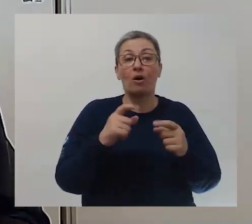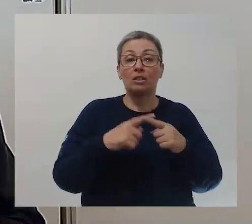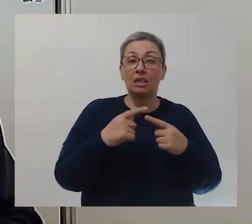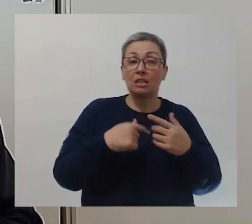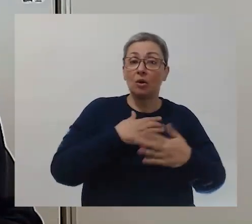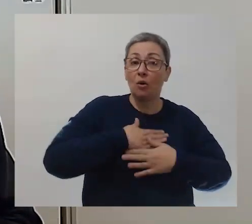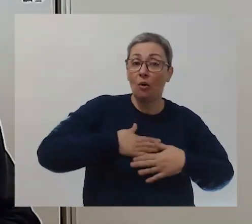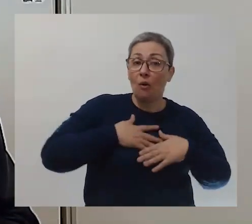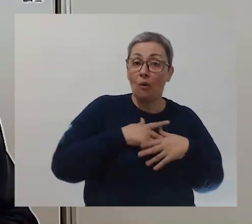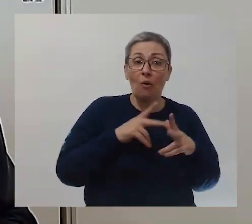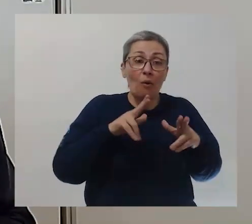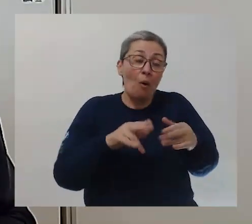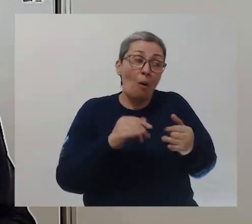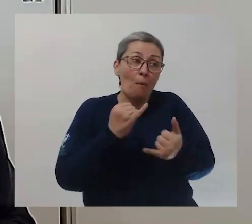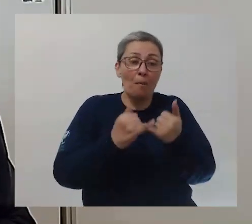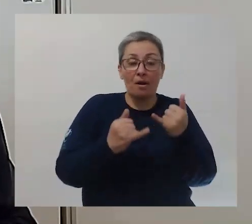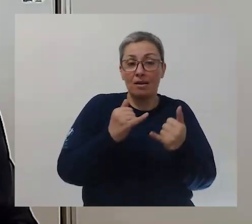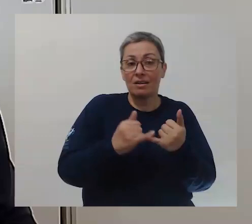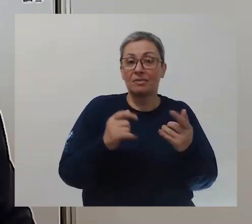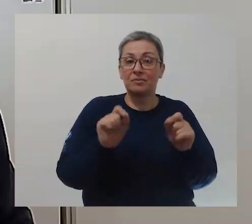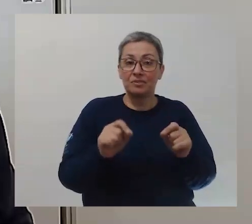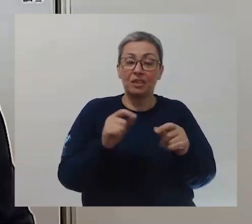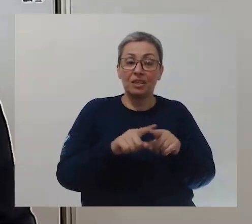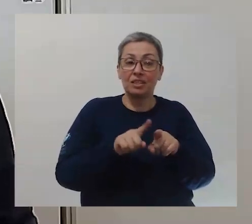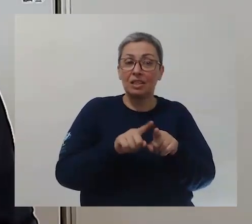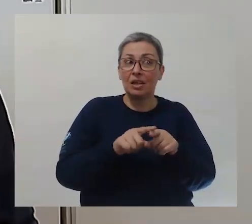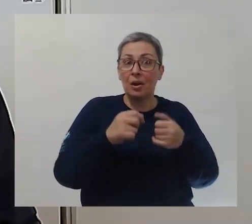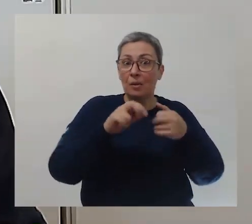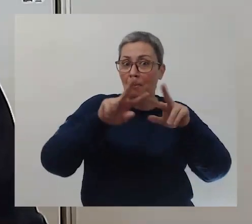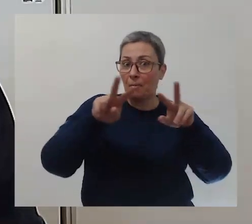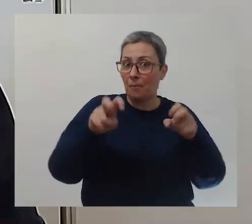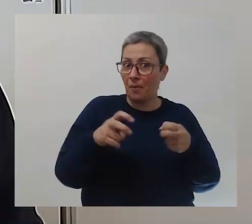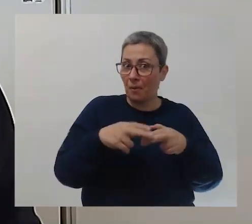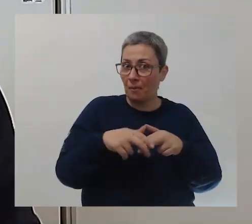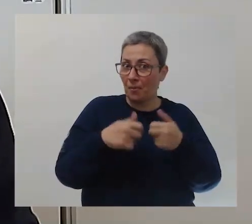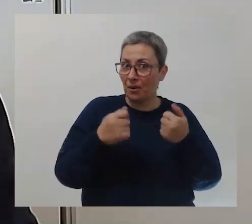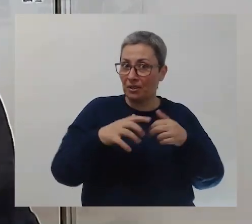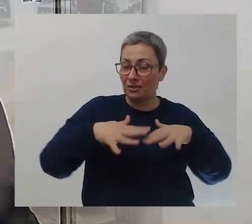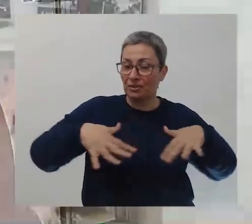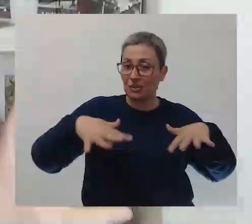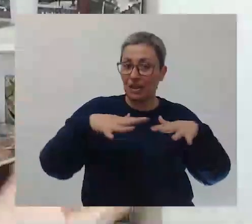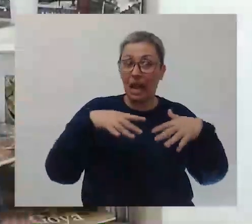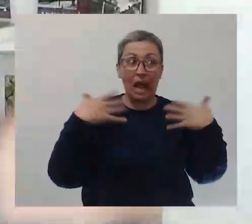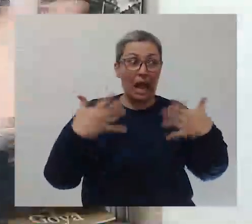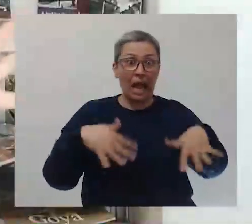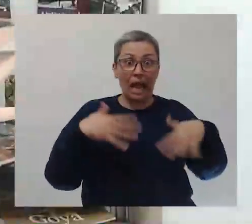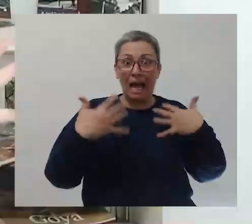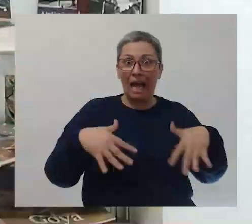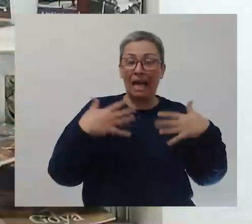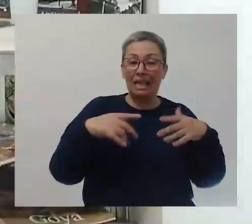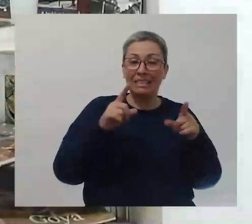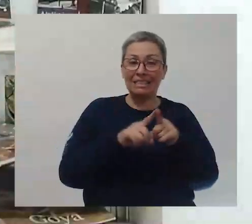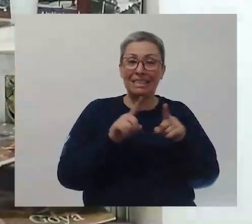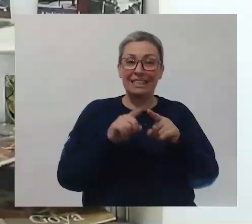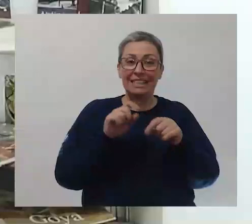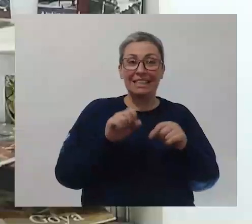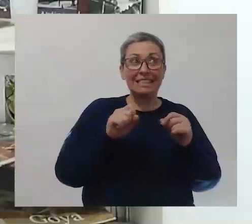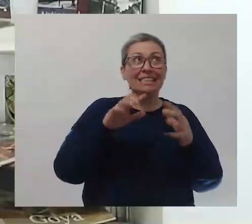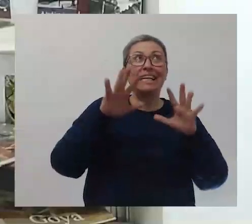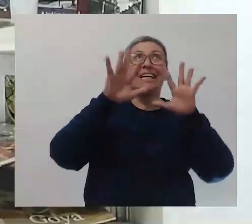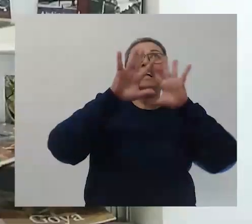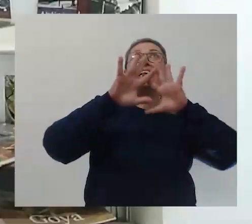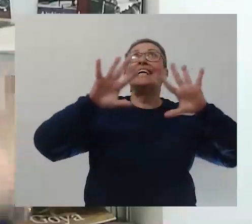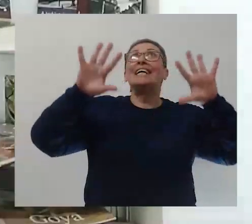ter gostos iguais ou parecidos. E falando em espaços... Espaço? Ai, eu amo